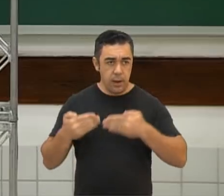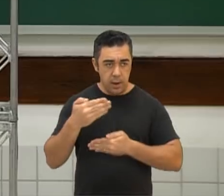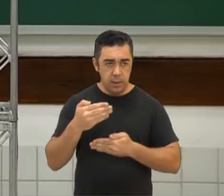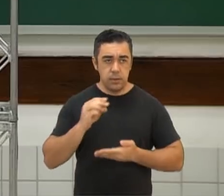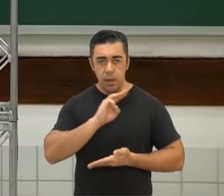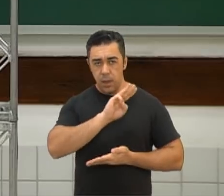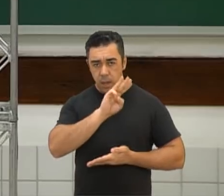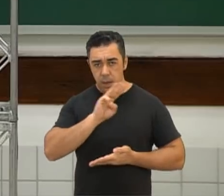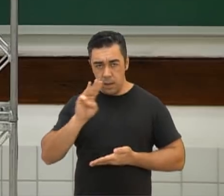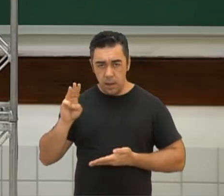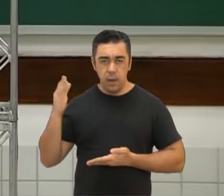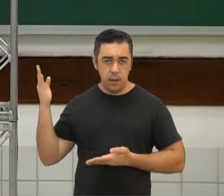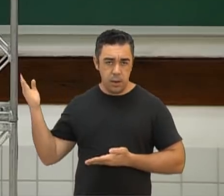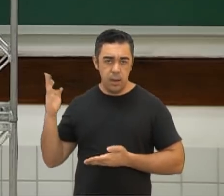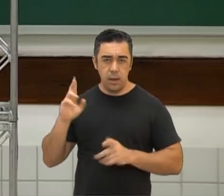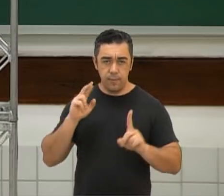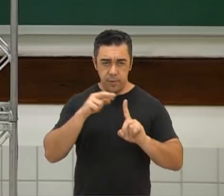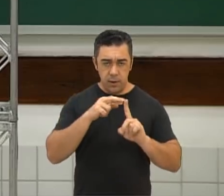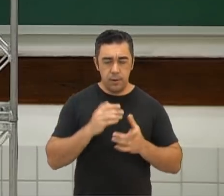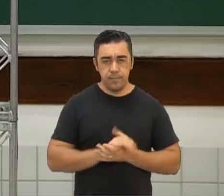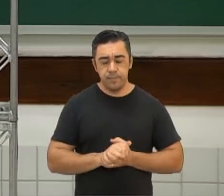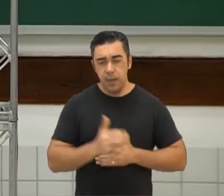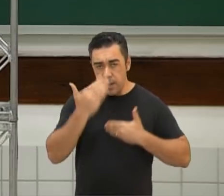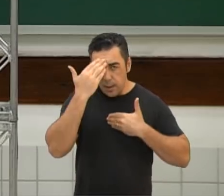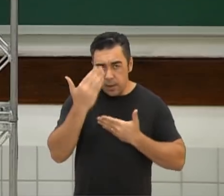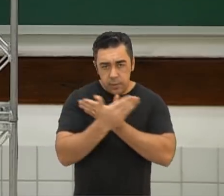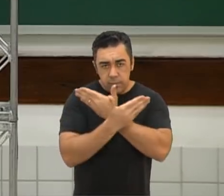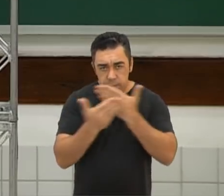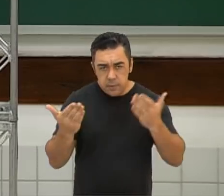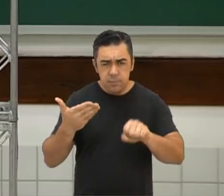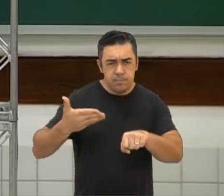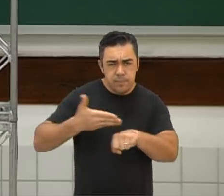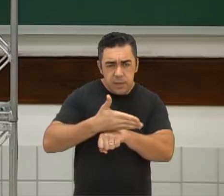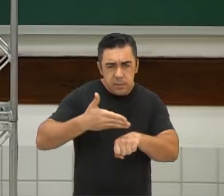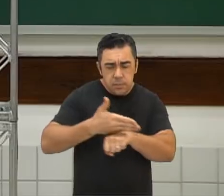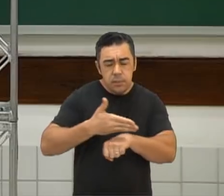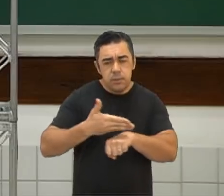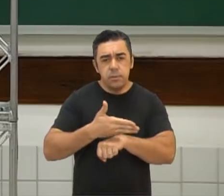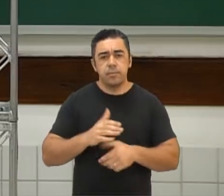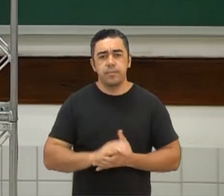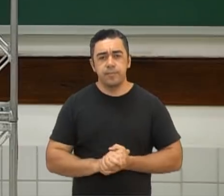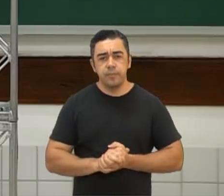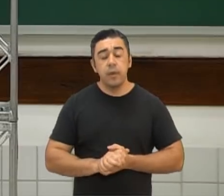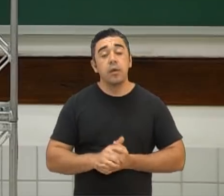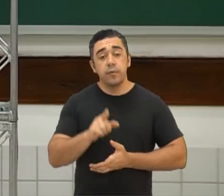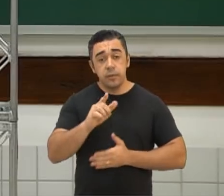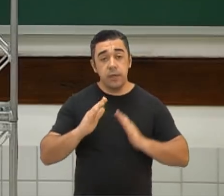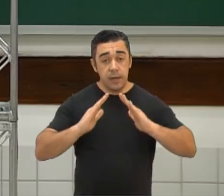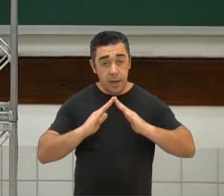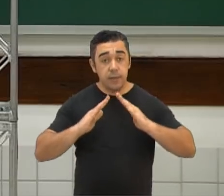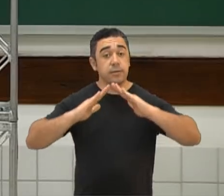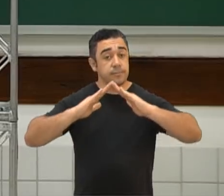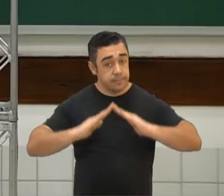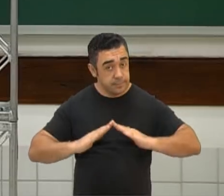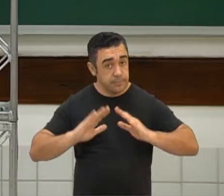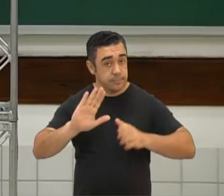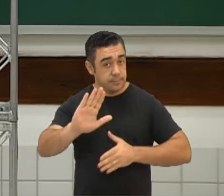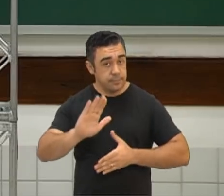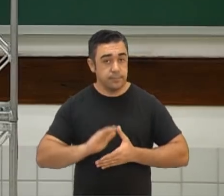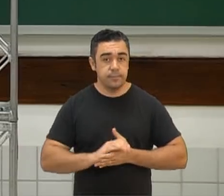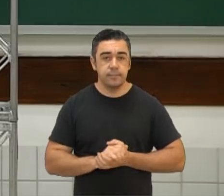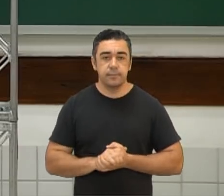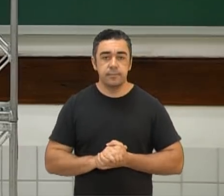utilizados para aprofundamento de estudos. Agradeço imensamente a participação de todos e fiquem em casa.